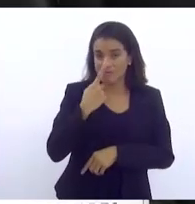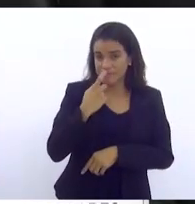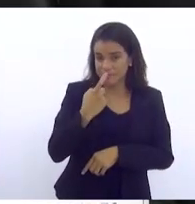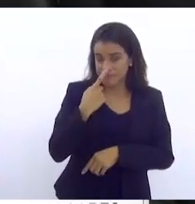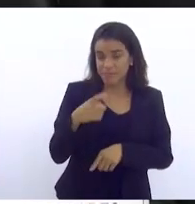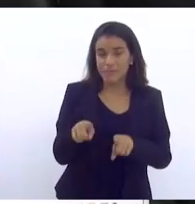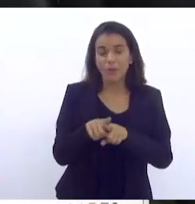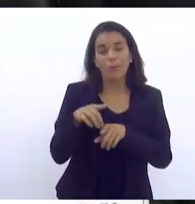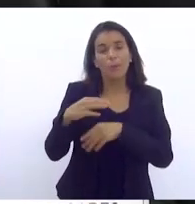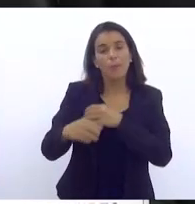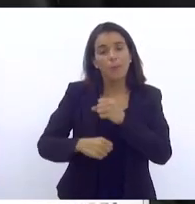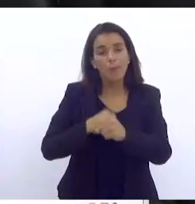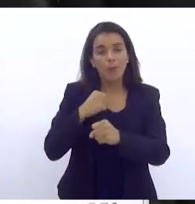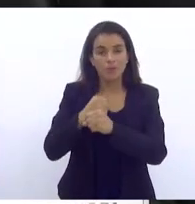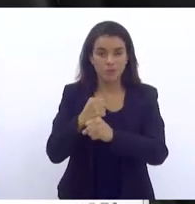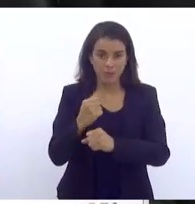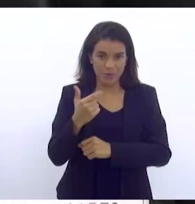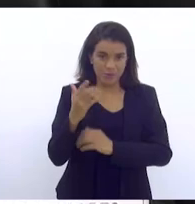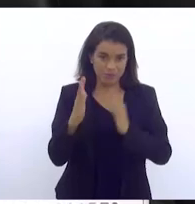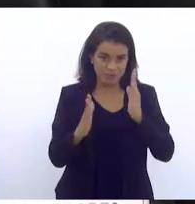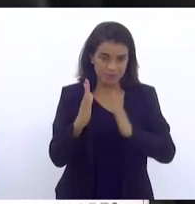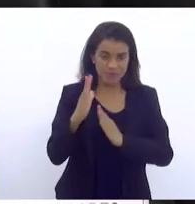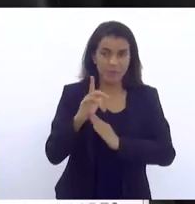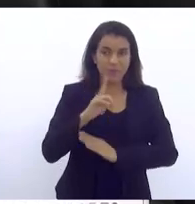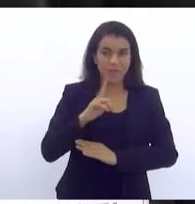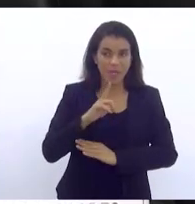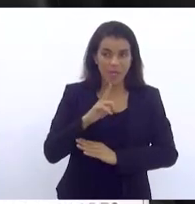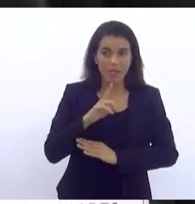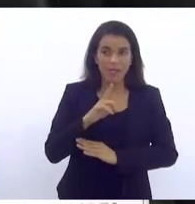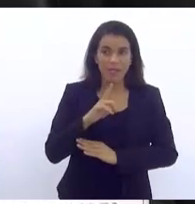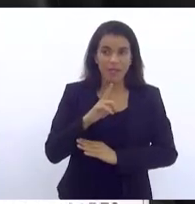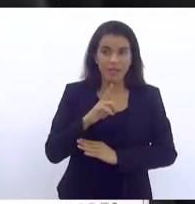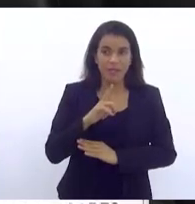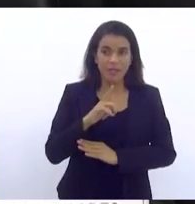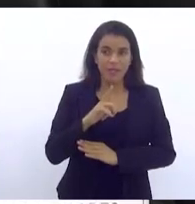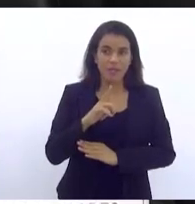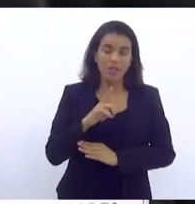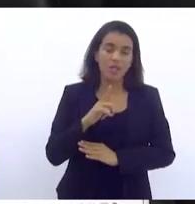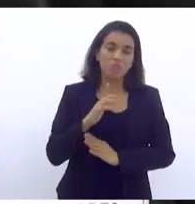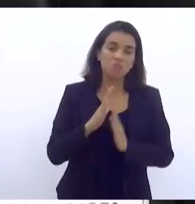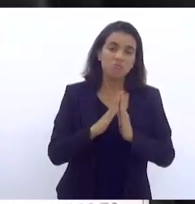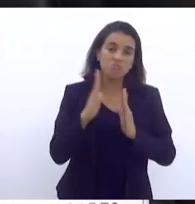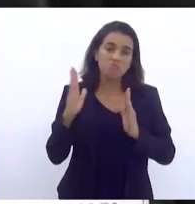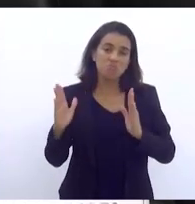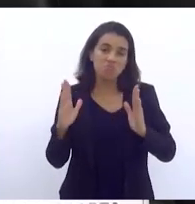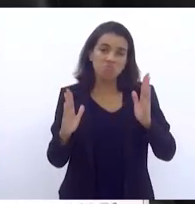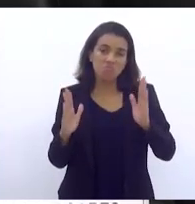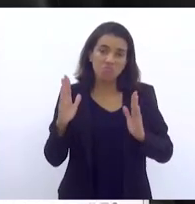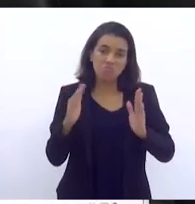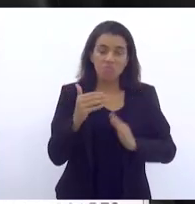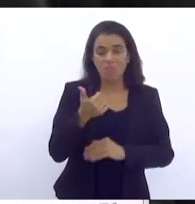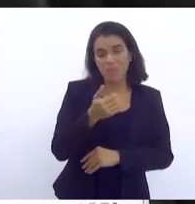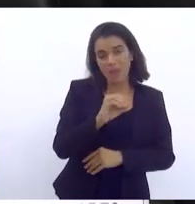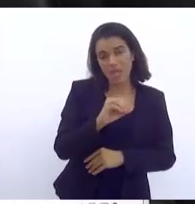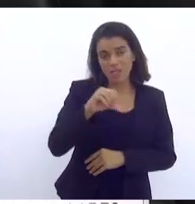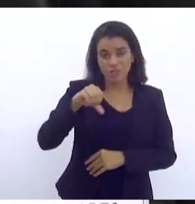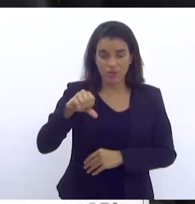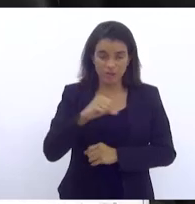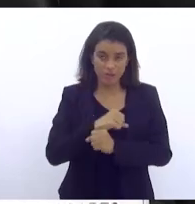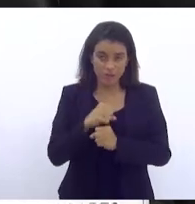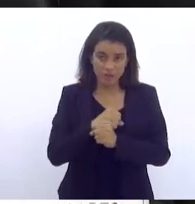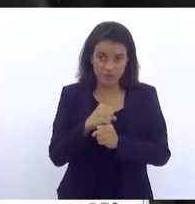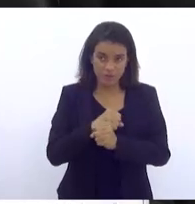próximo ano também já antecipará esse Marco de saneamento em 10 não em 9 anos em relação a Rio